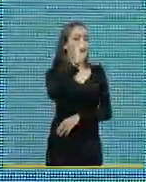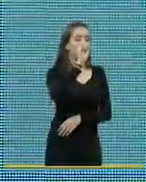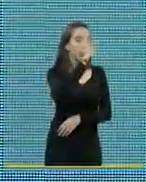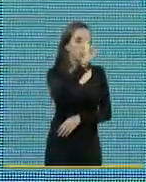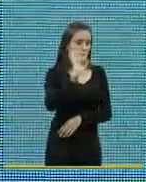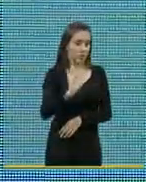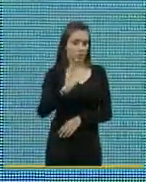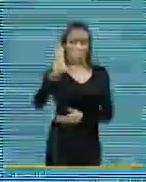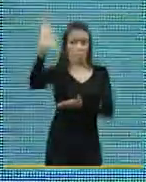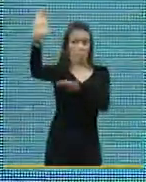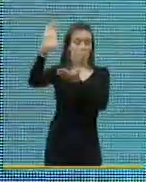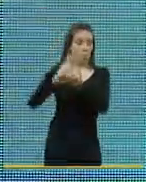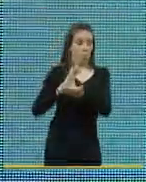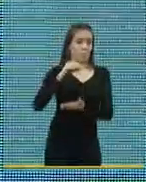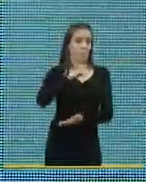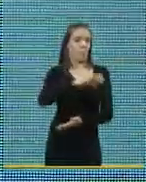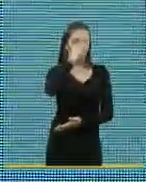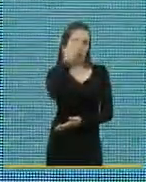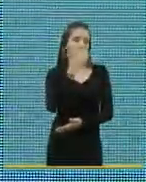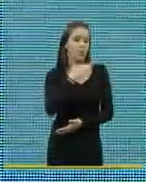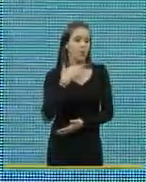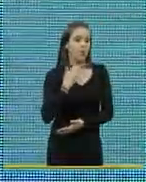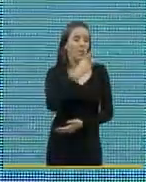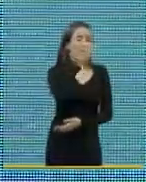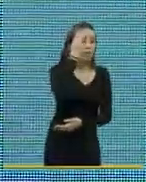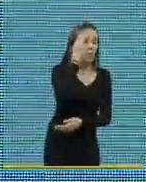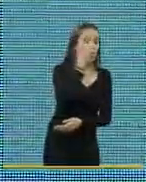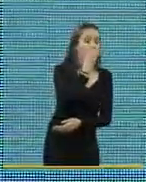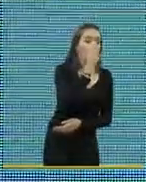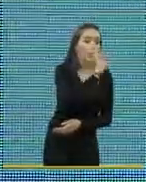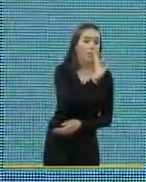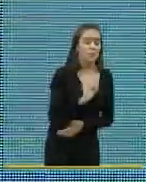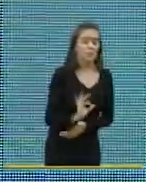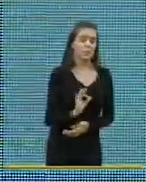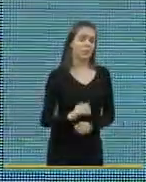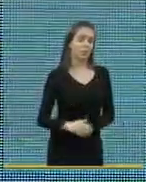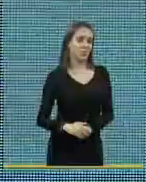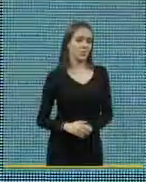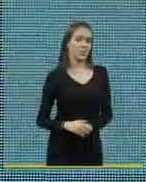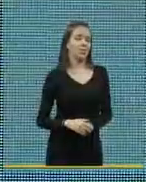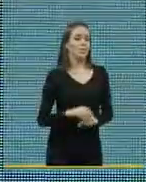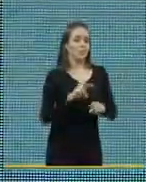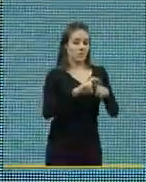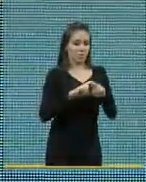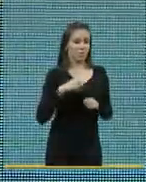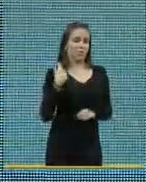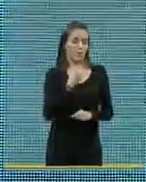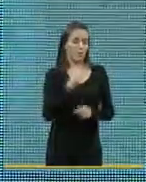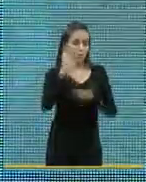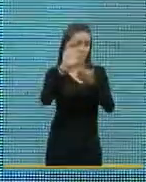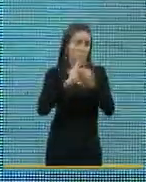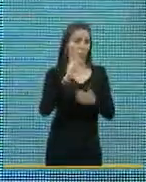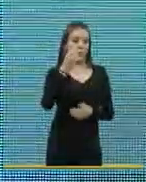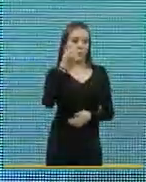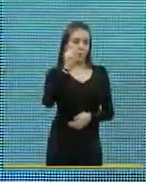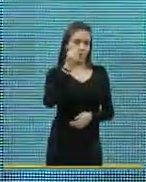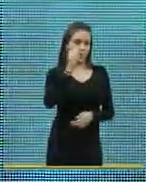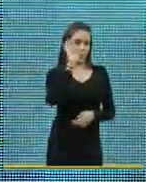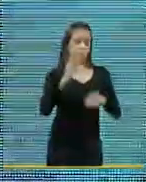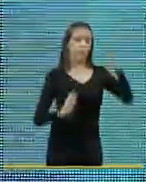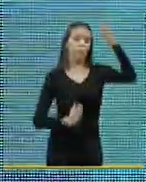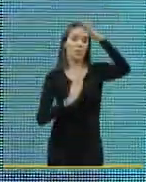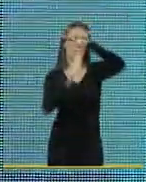grandes e são paulo cobra 4 e não cobrando mais do que oito porque o limite da